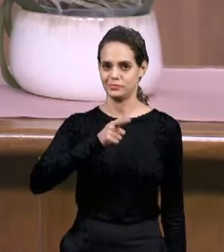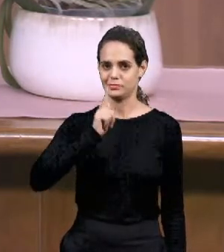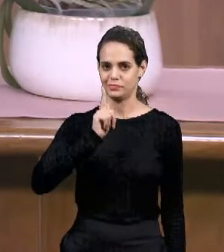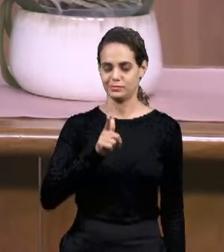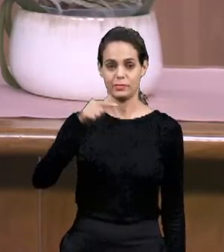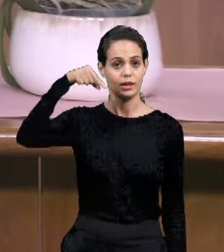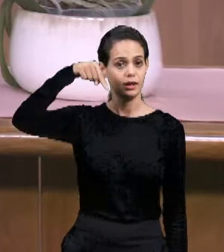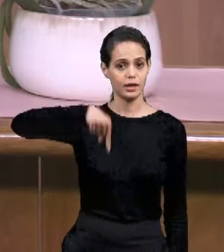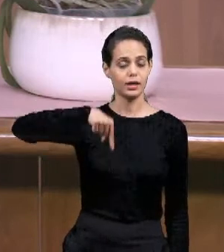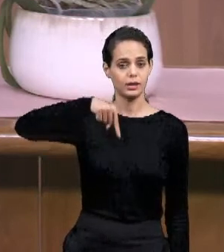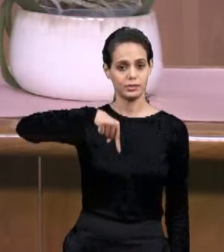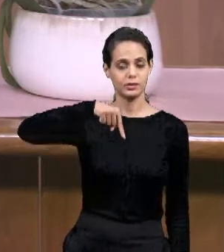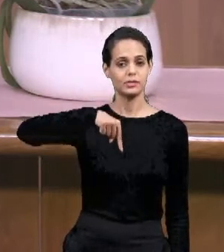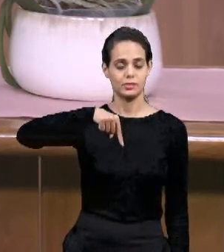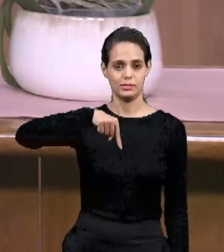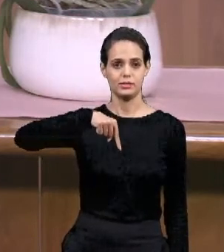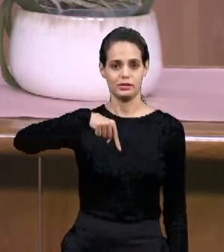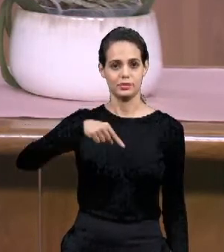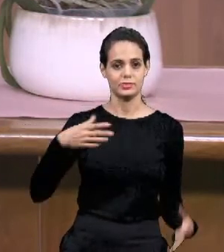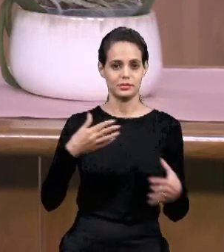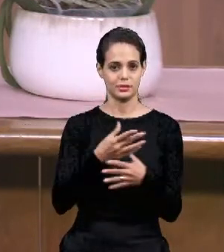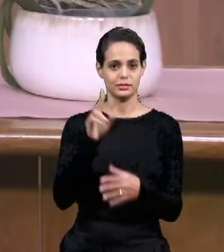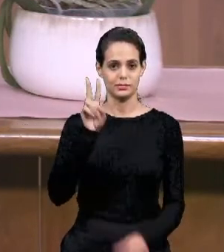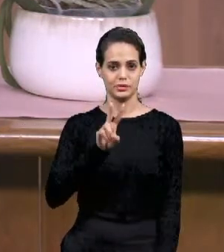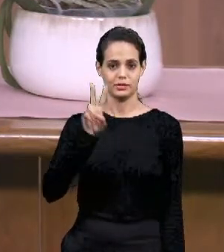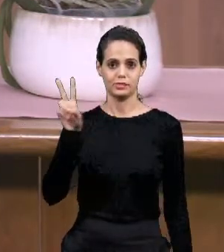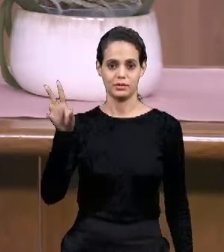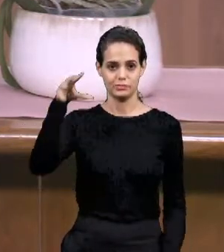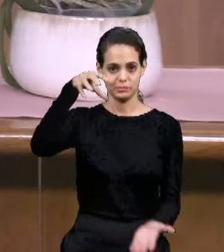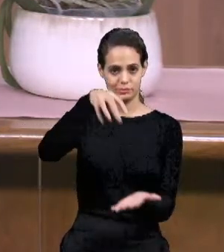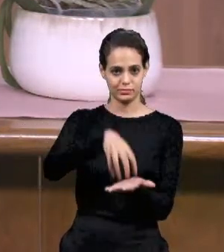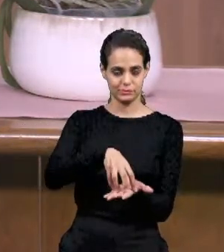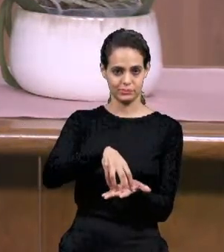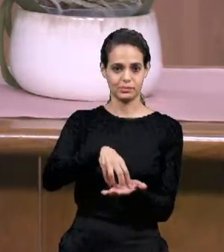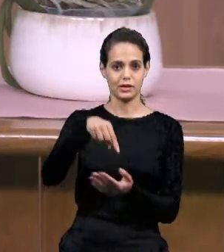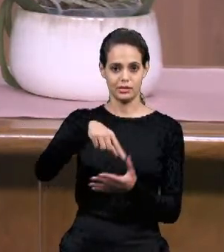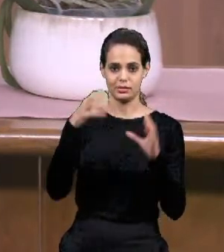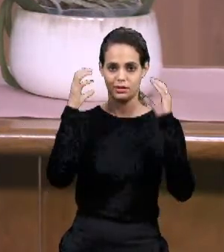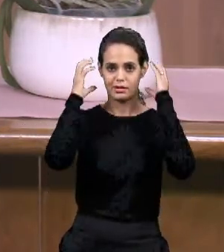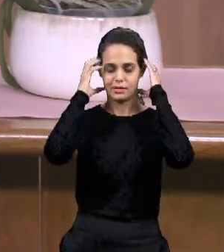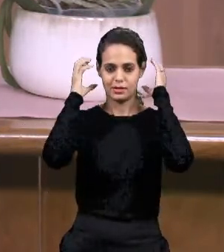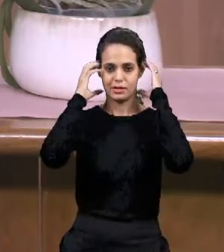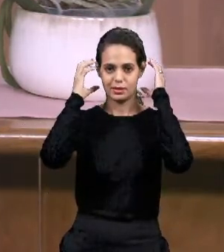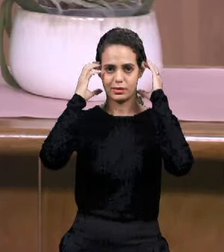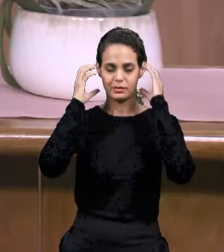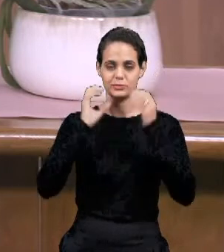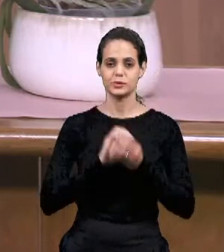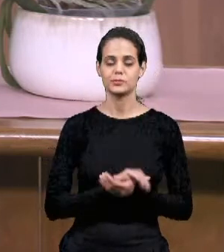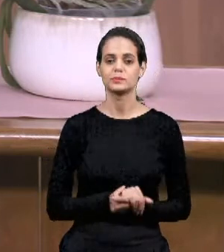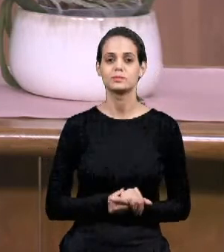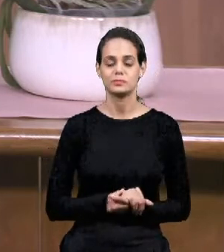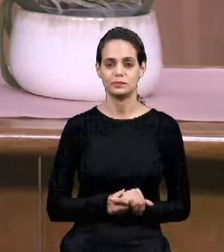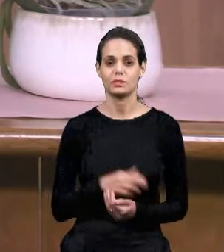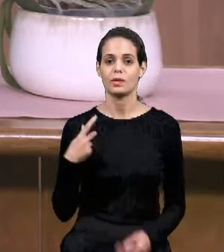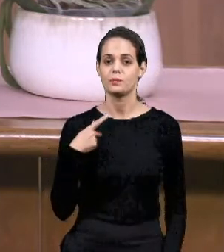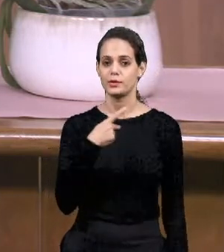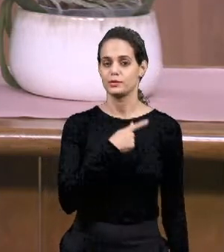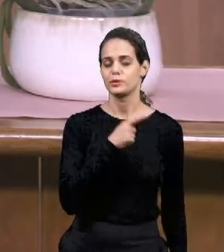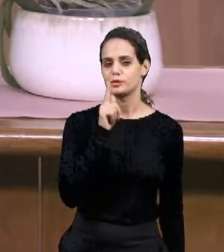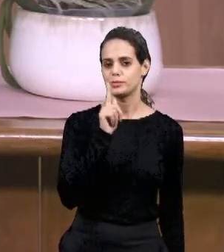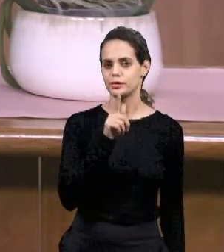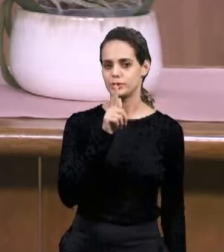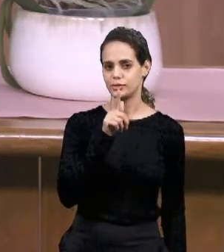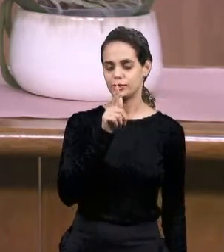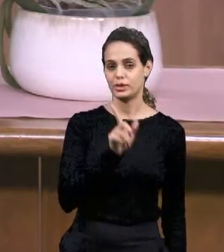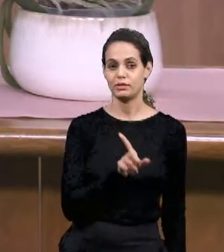nosso estúdio, no bairro de Itaparica, na central de comunicação. O pastor Gedeuti está no estúdio remoto, no estúdio que foi